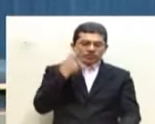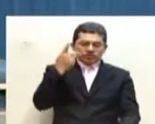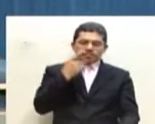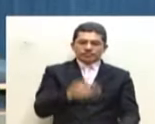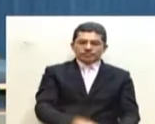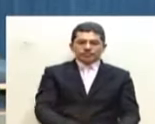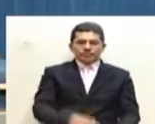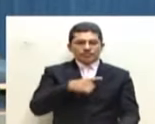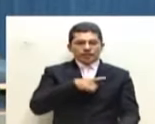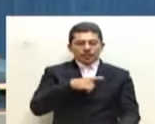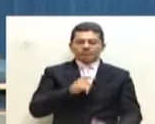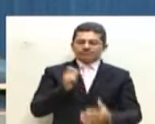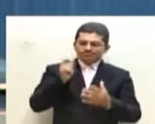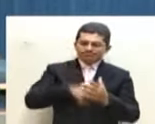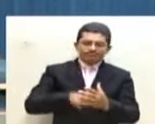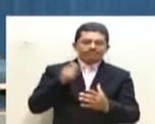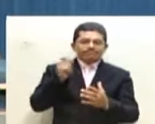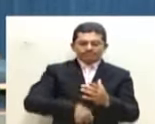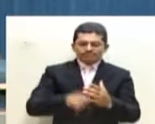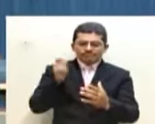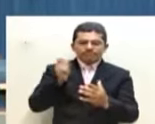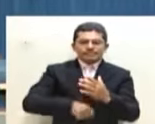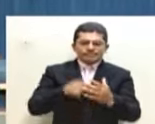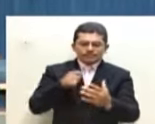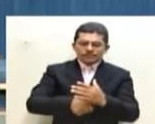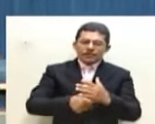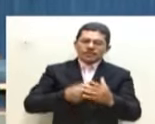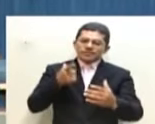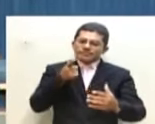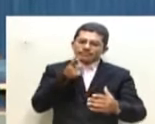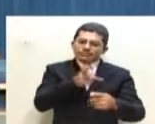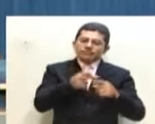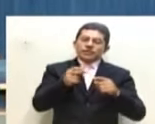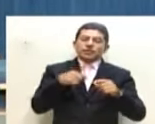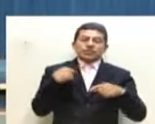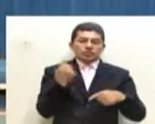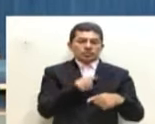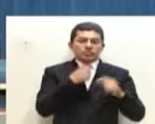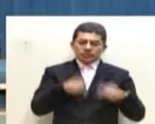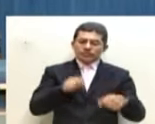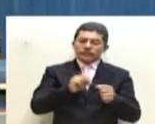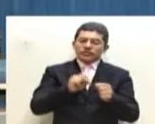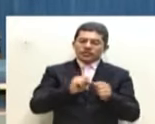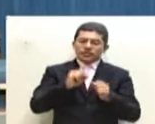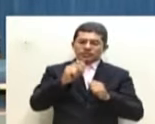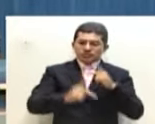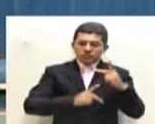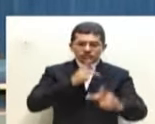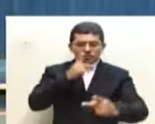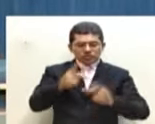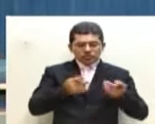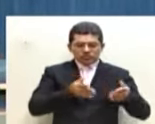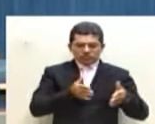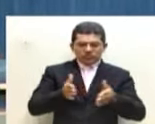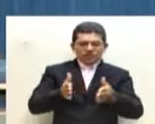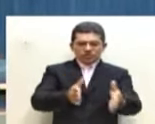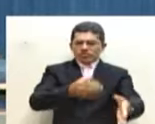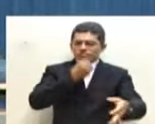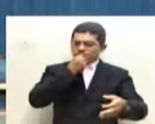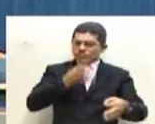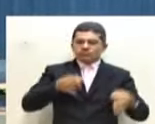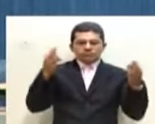é a teimosia em insistir com que nós possamos fazer da política um caminho nobre,